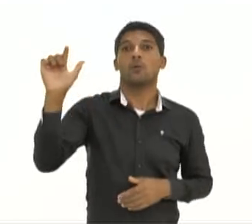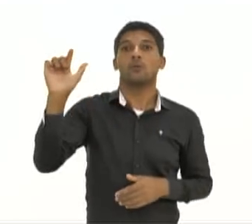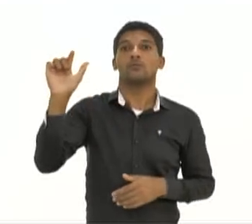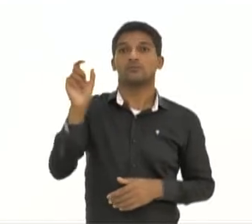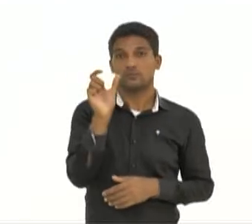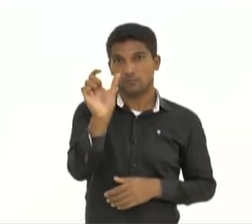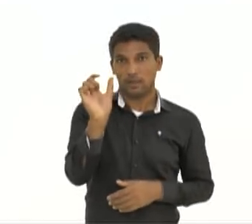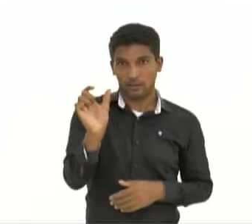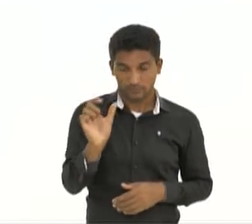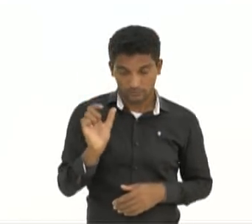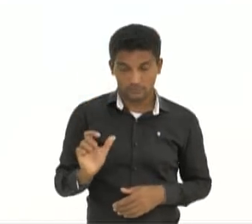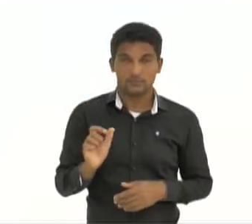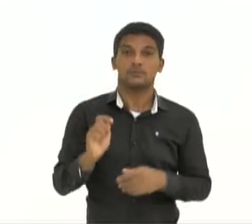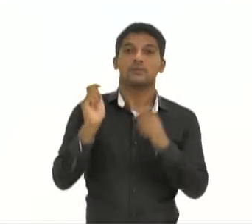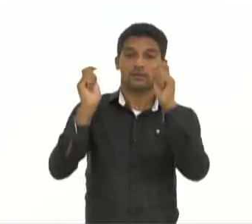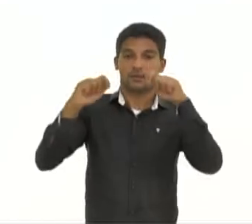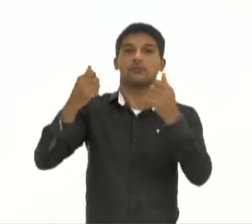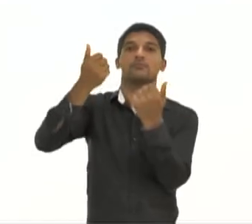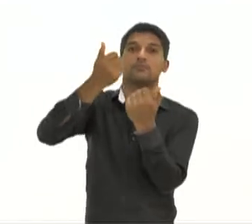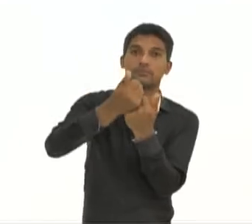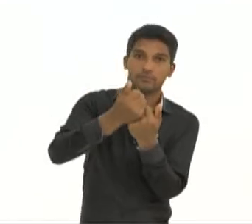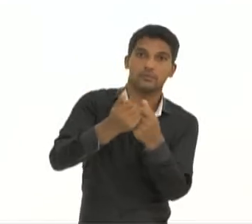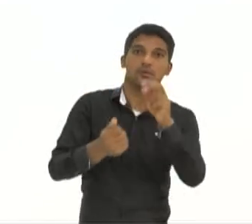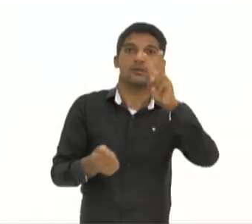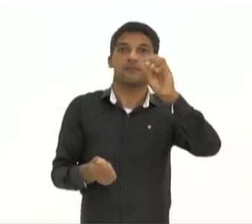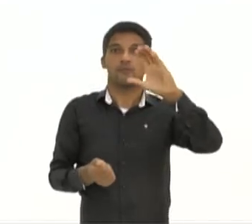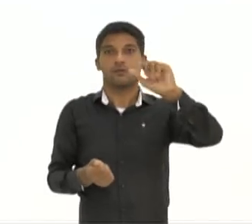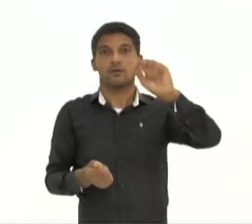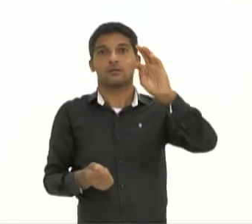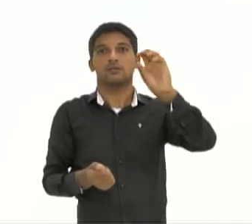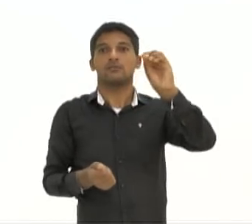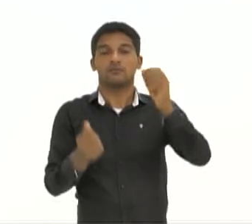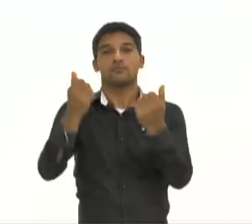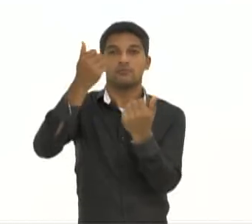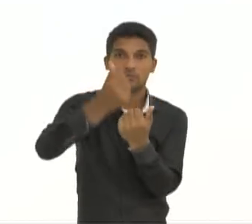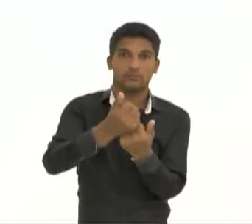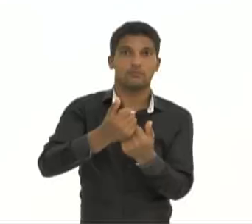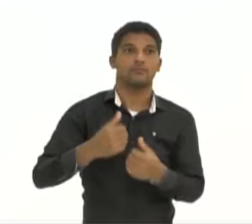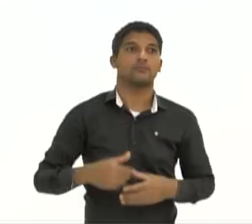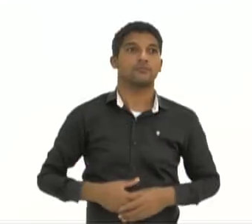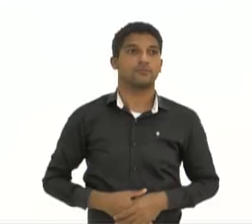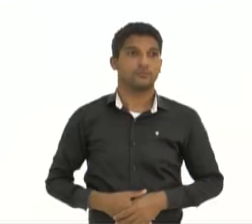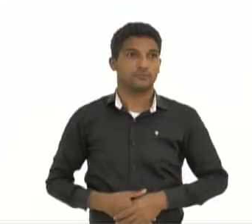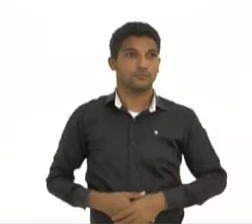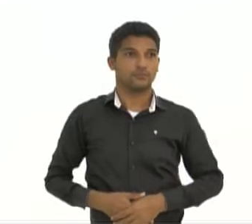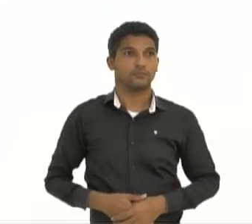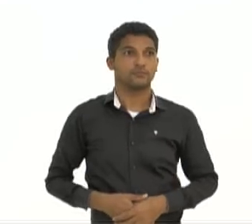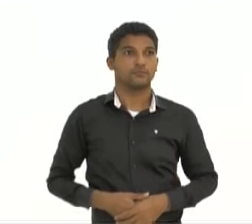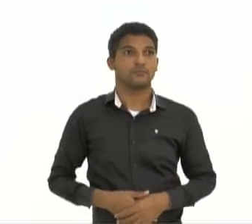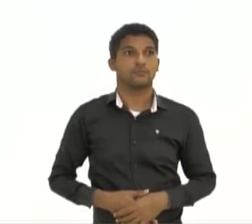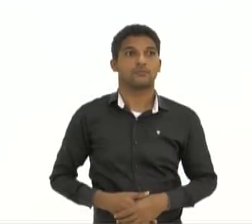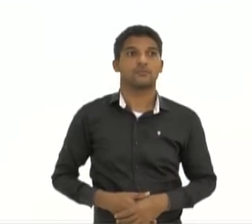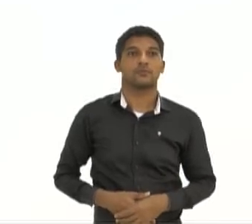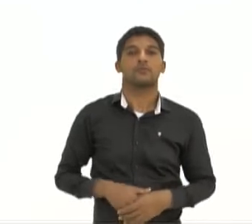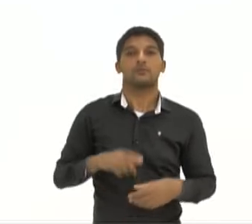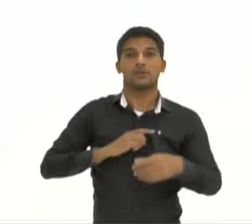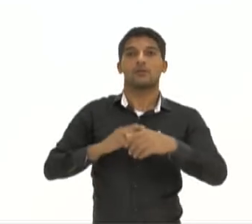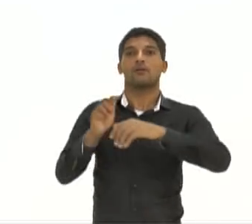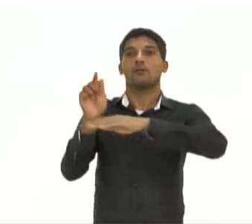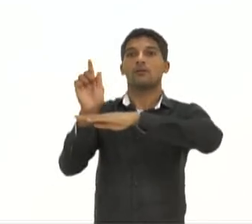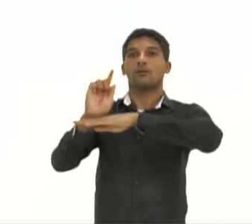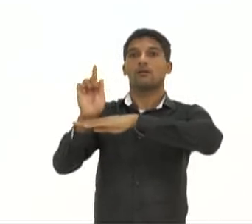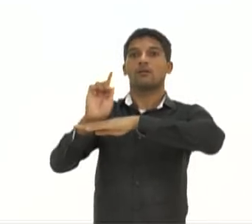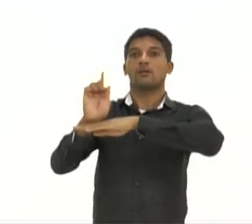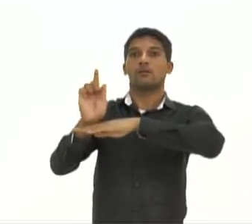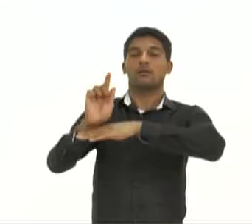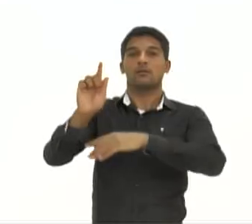poderiam compor o nosso vocativo. Né? Observem ali na segunda linha do nosso modelo. Então, eu tenho lá gerente, né? Daí eu